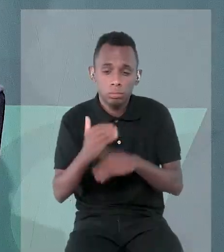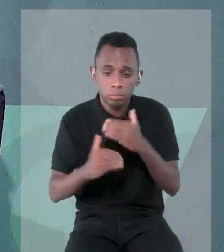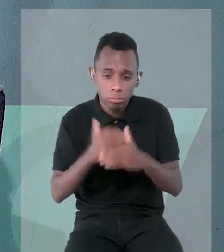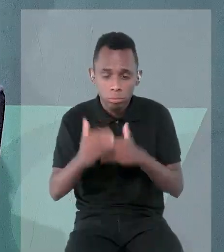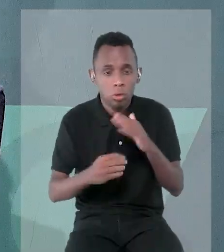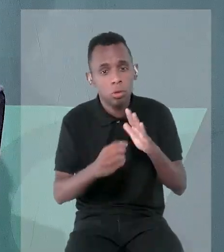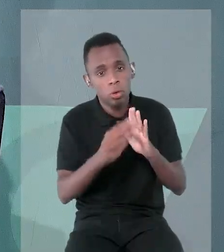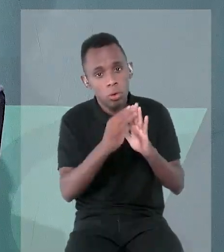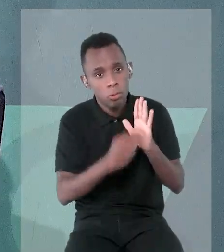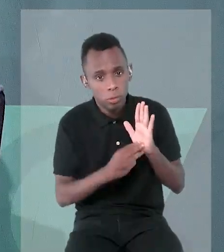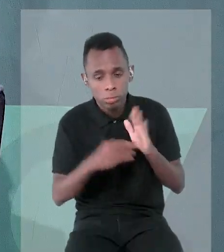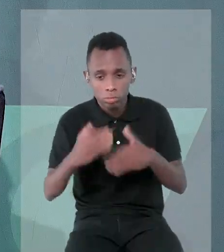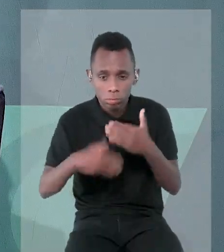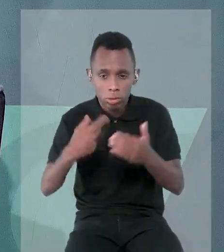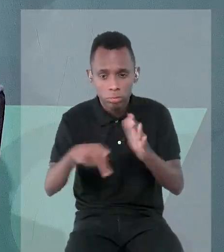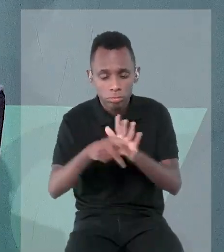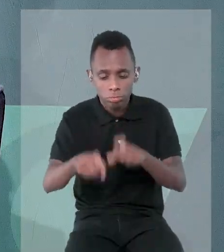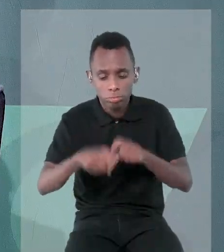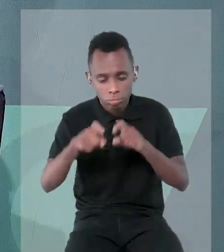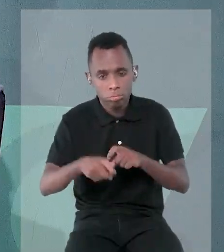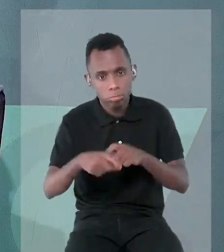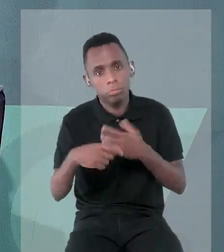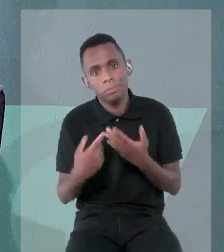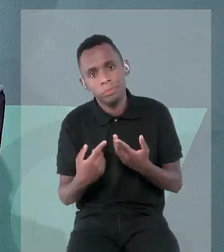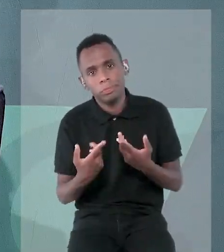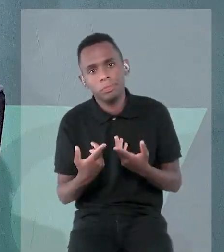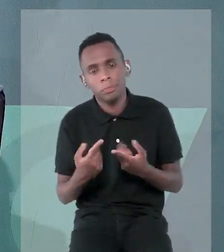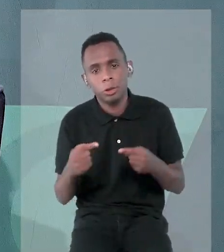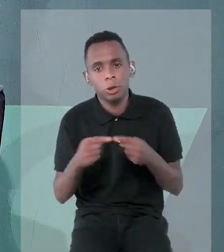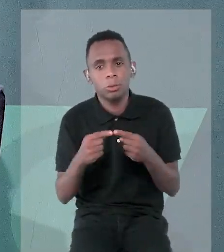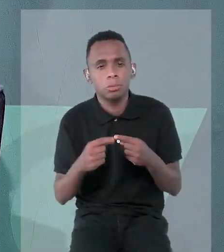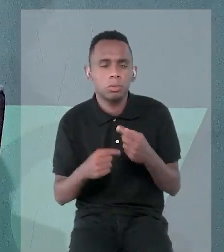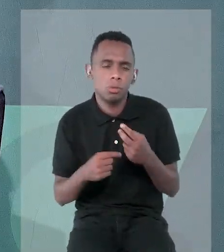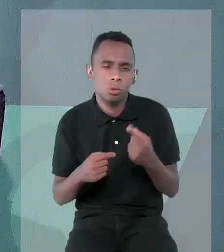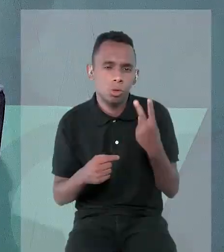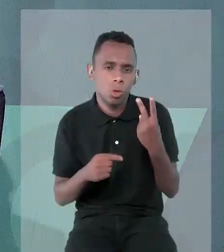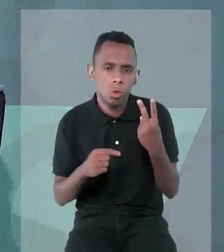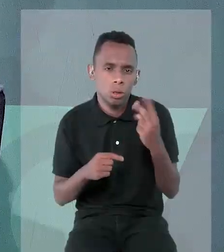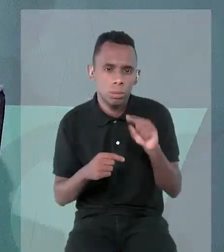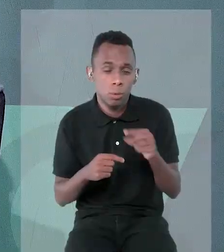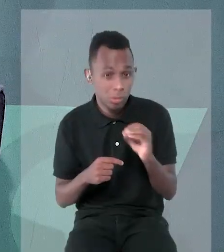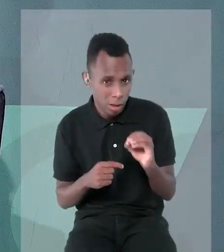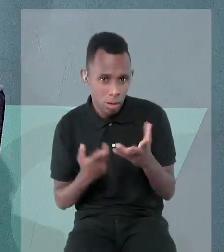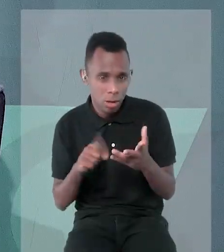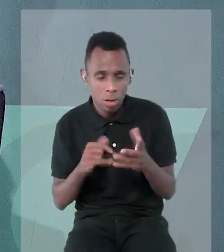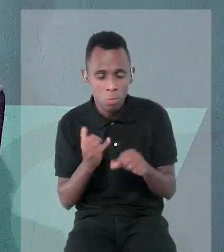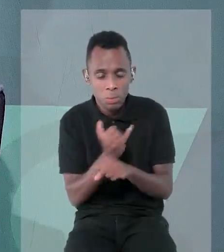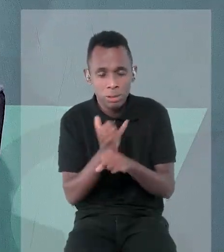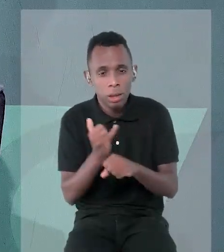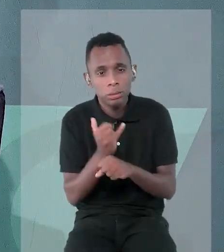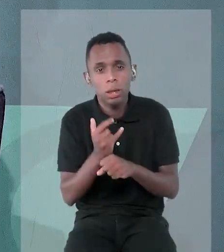nosso modelo de desenvolvimento agrícola. Seria um modelo 2.0. É uma forma que